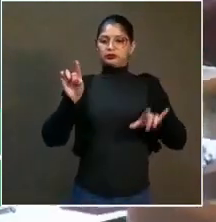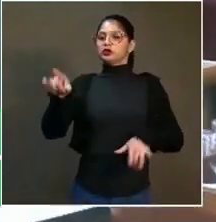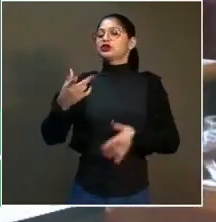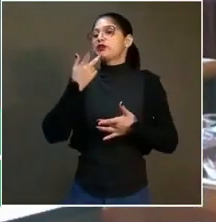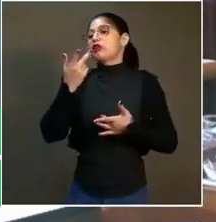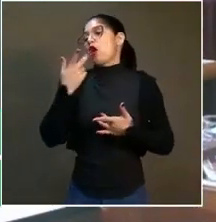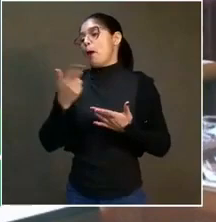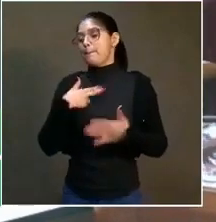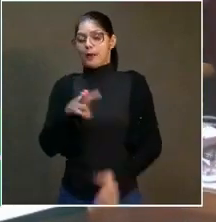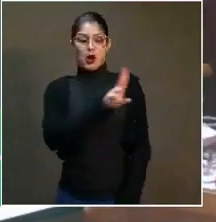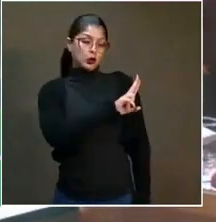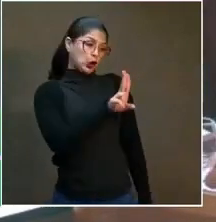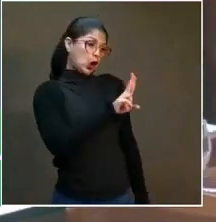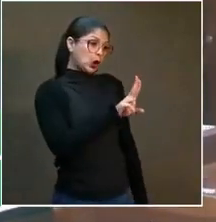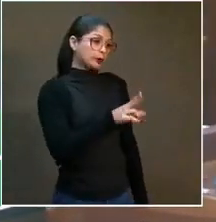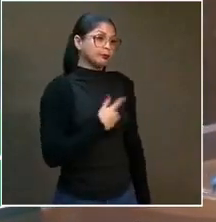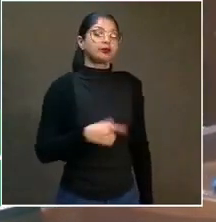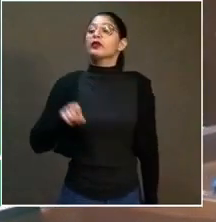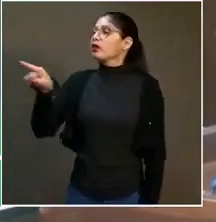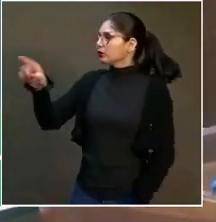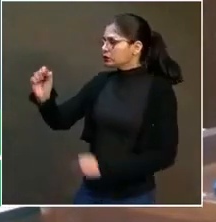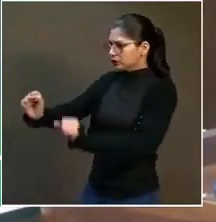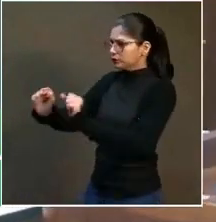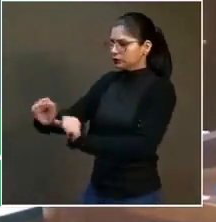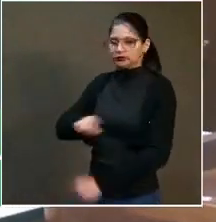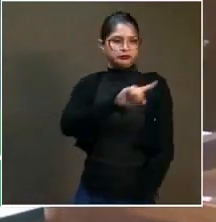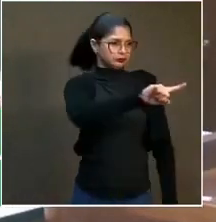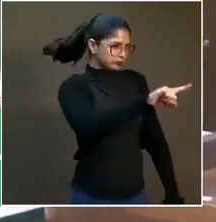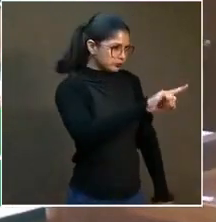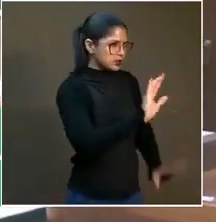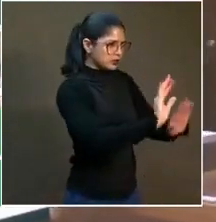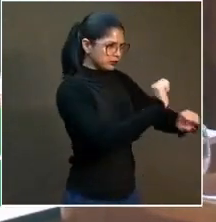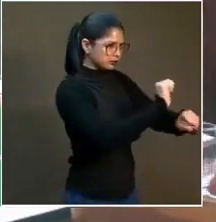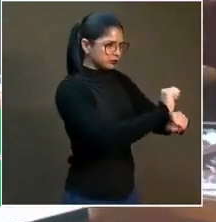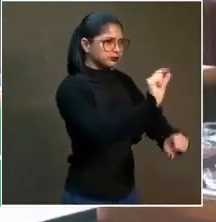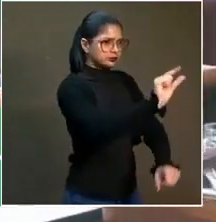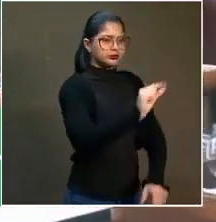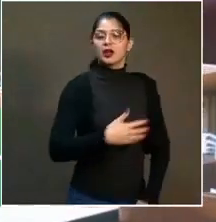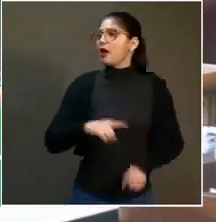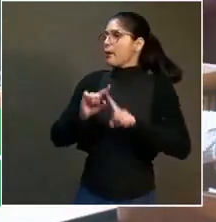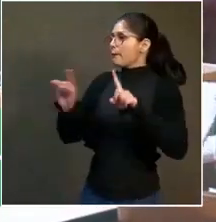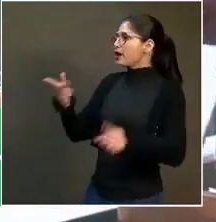Doutor, mantém, o senhor está com a palavra. Doutor Cícero, por gentileza.